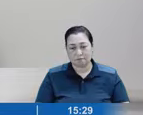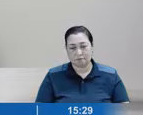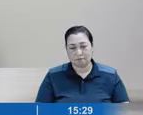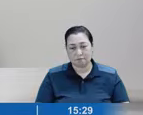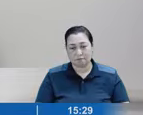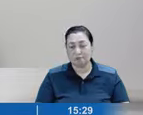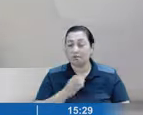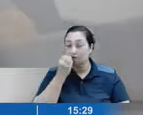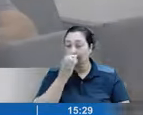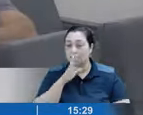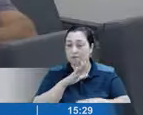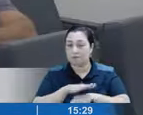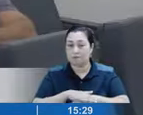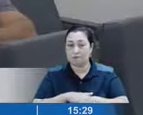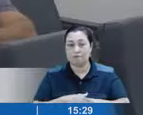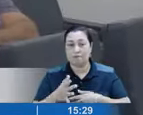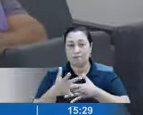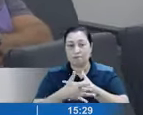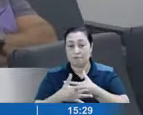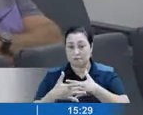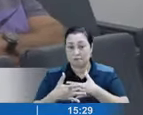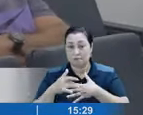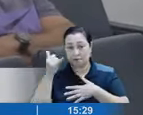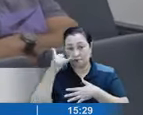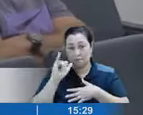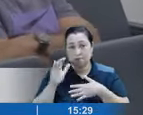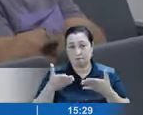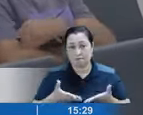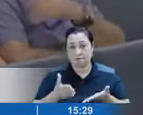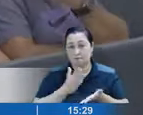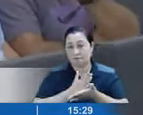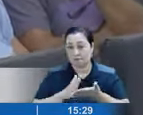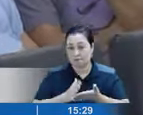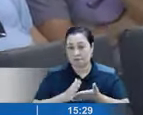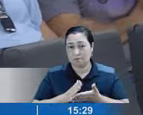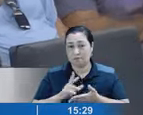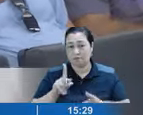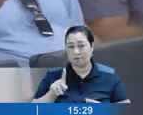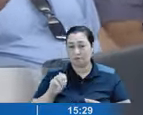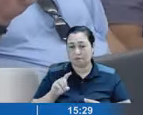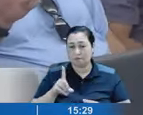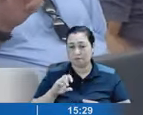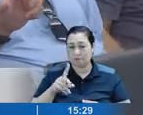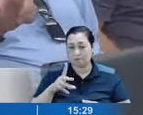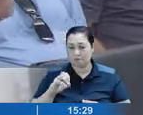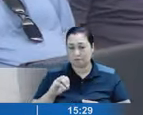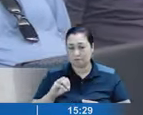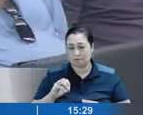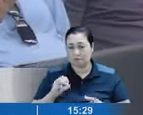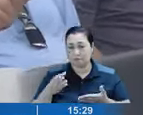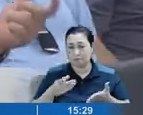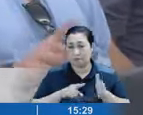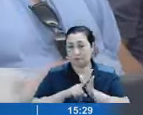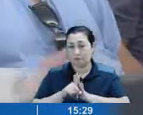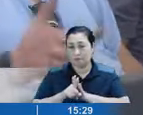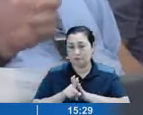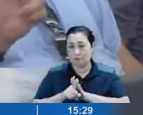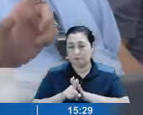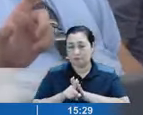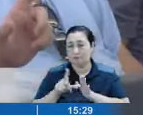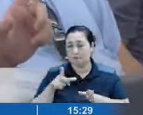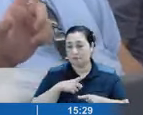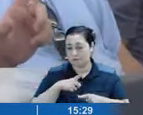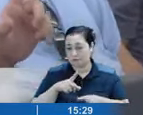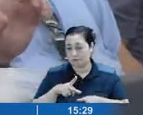Boa tarde. Boa tarde. No exame preventivo já é retirado o pólipo. Esse pólipo, com o passar dos anos, ele tende